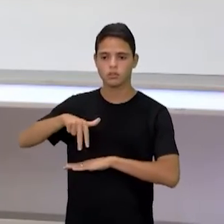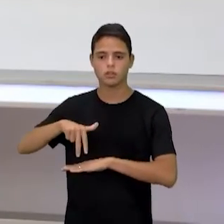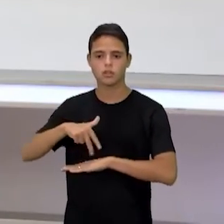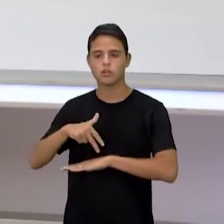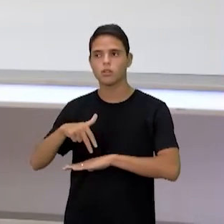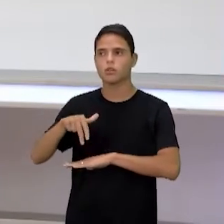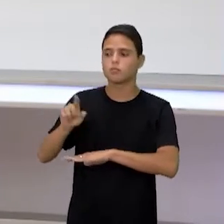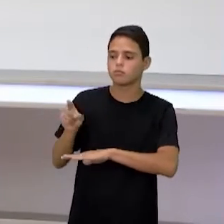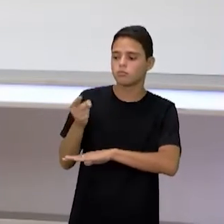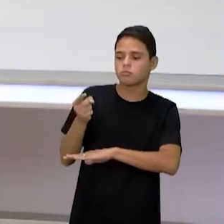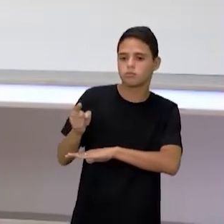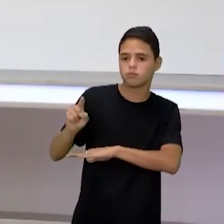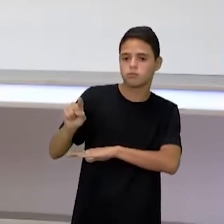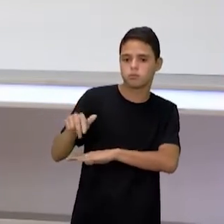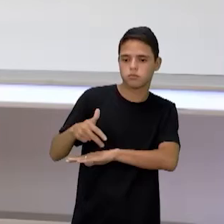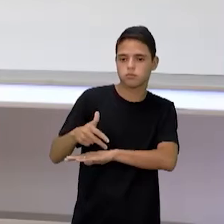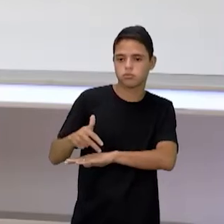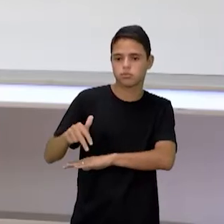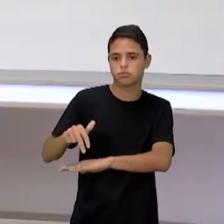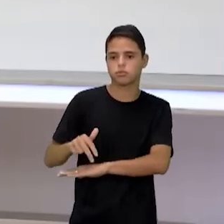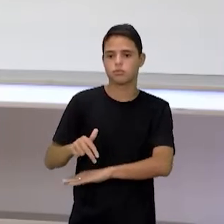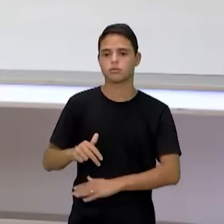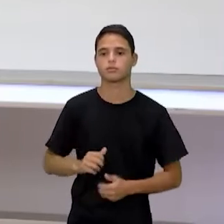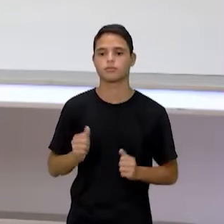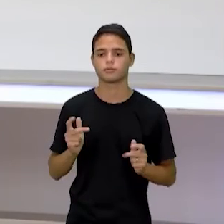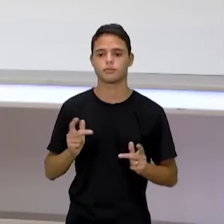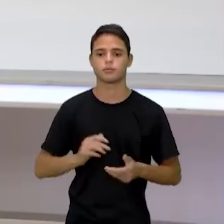do instrumento musical, certo?